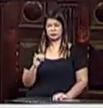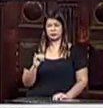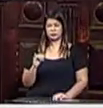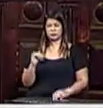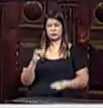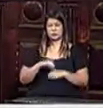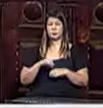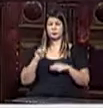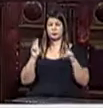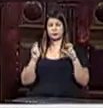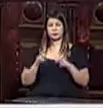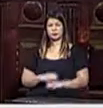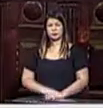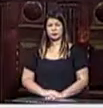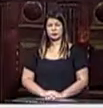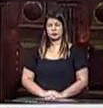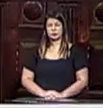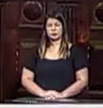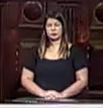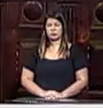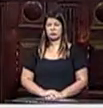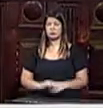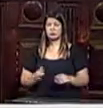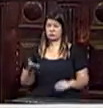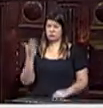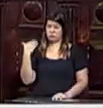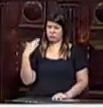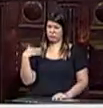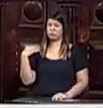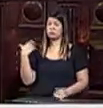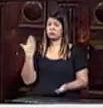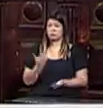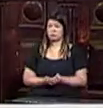sobre esse assunto. E de lá para cá,